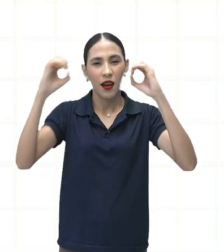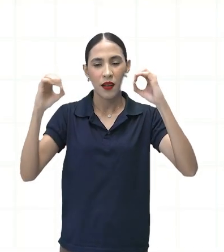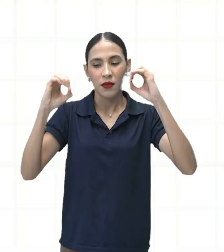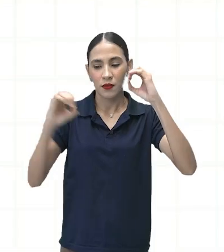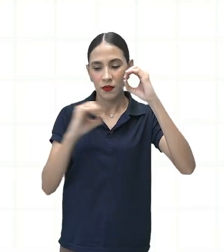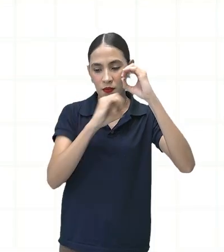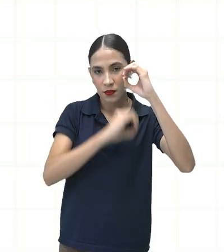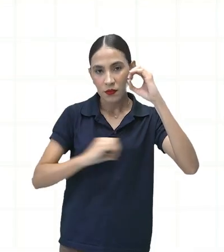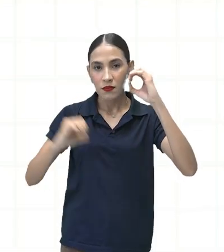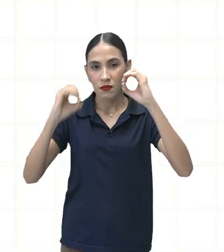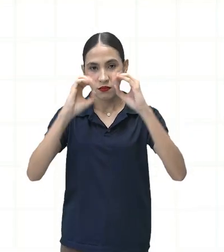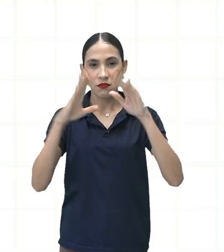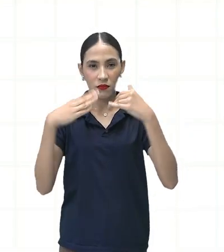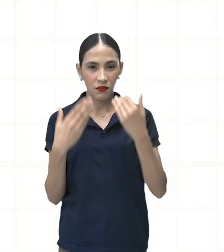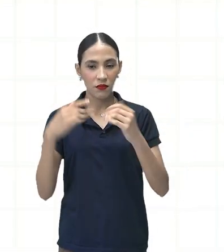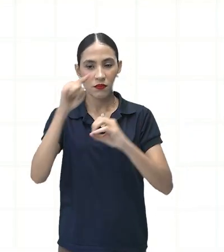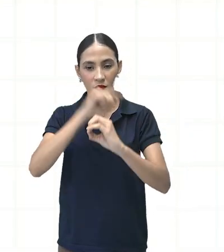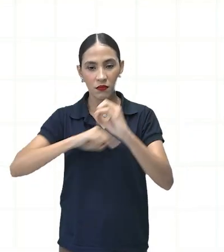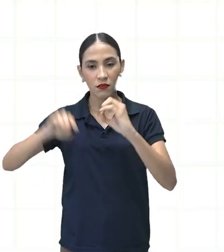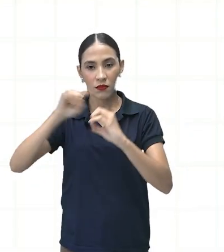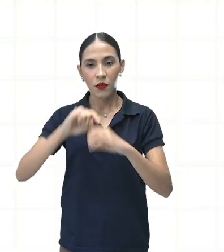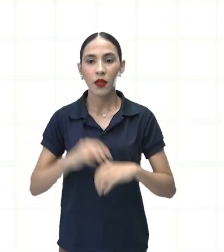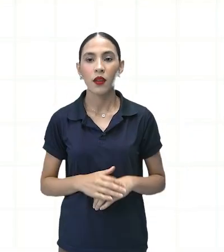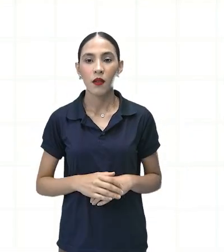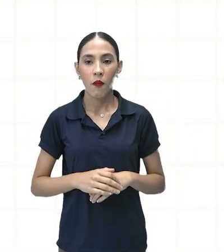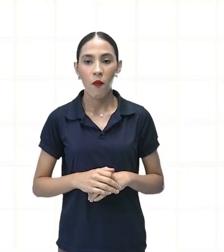esferas presas a arcos em volta do núcleo.